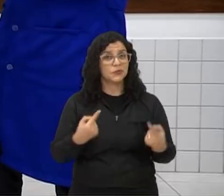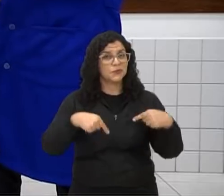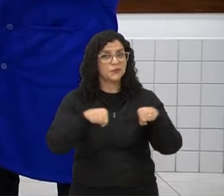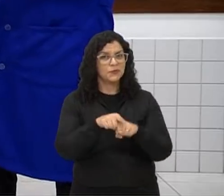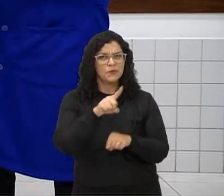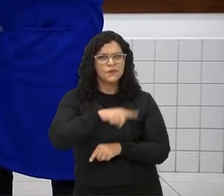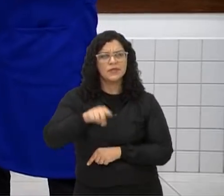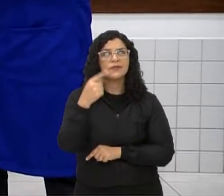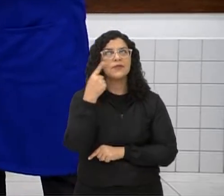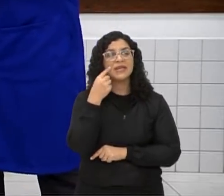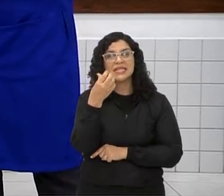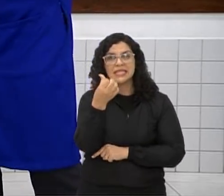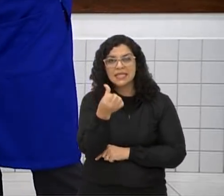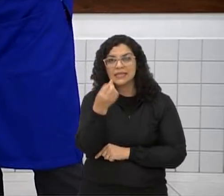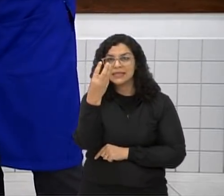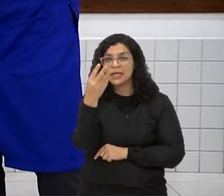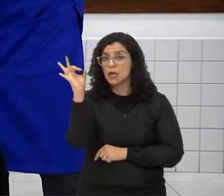novamente,